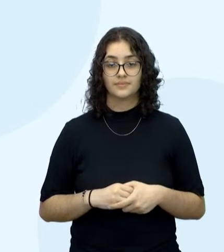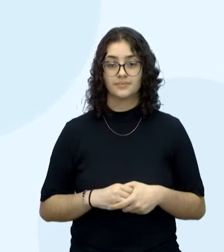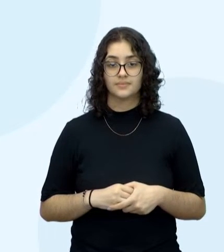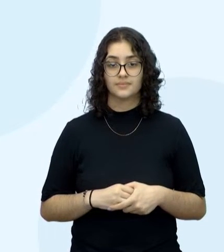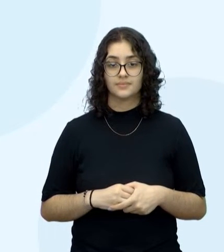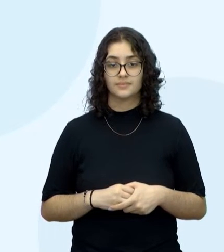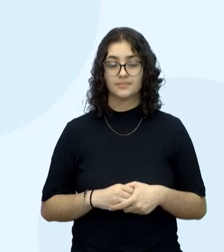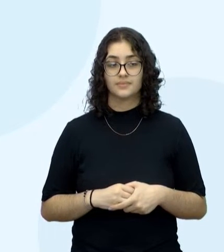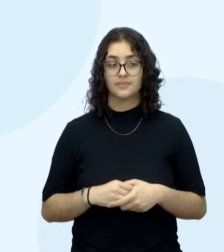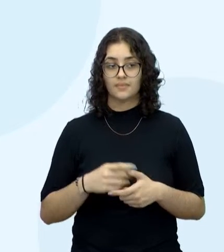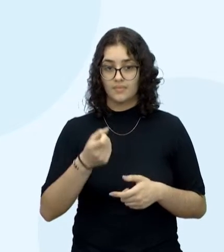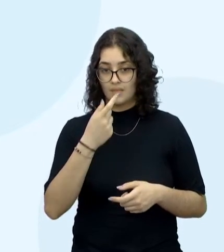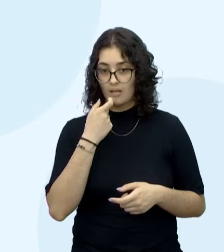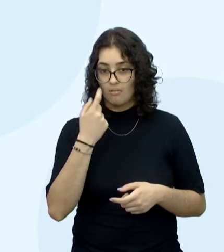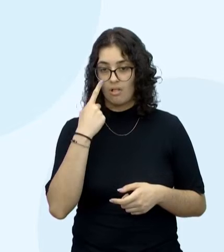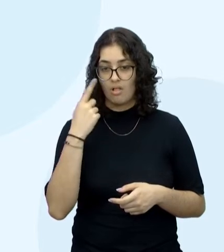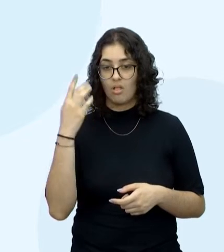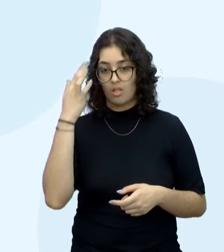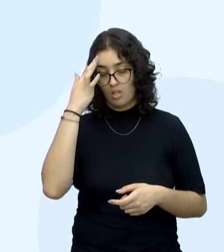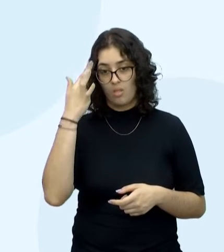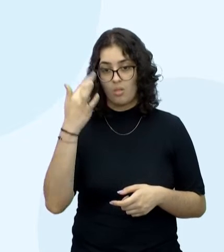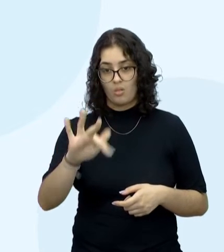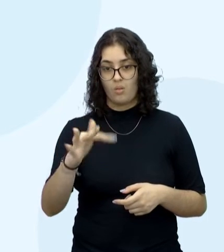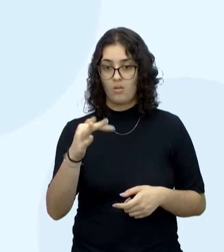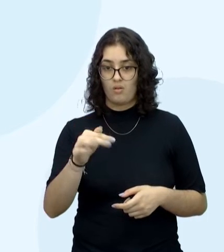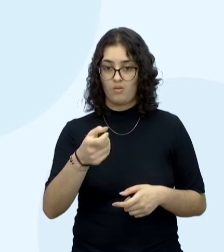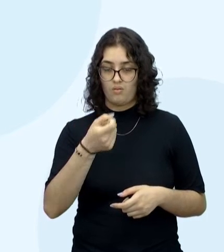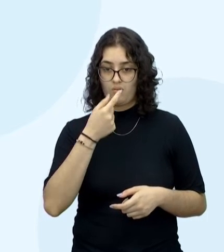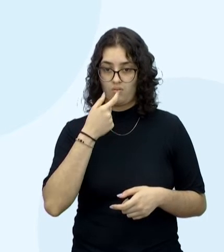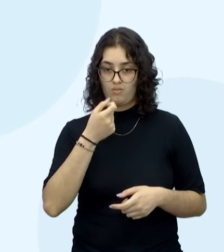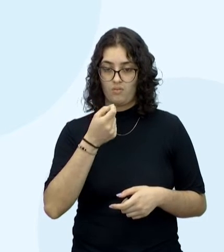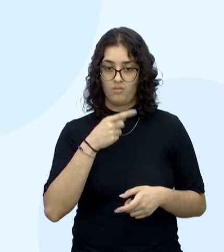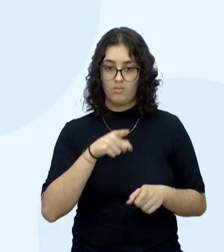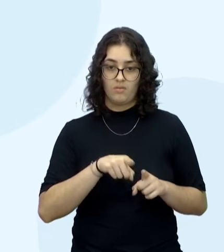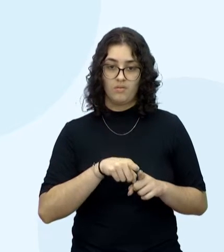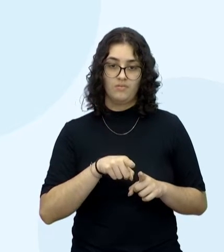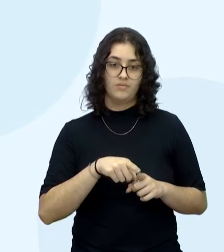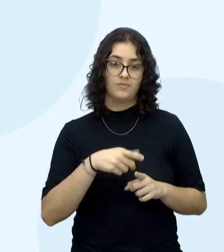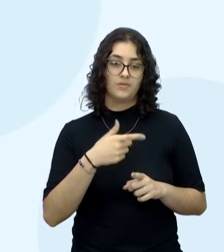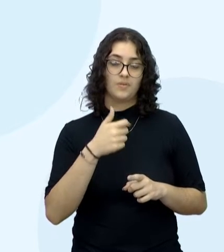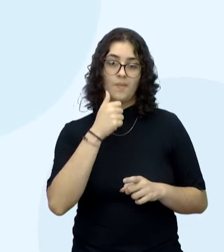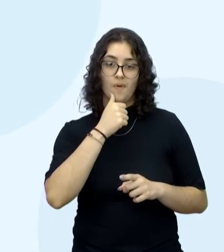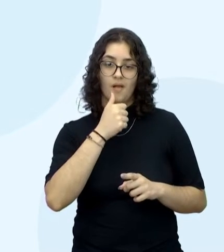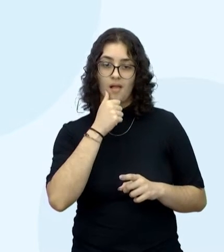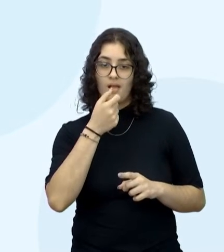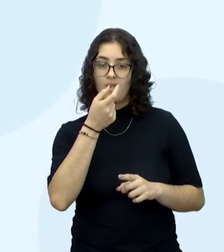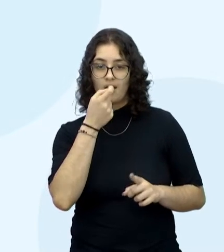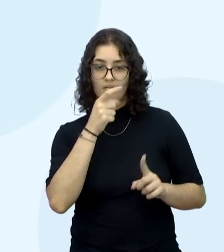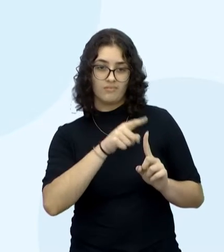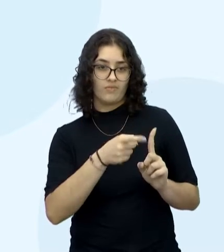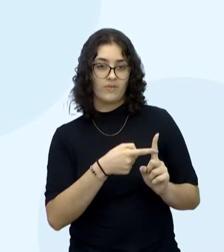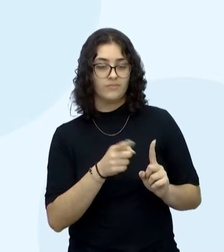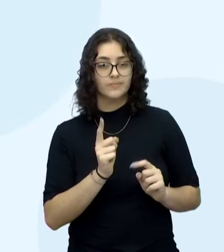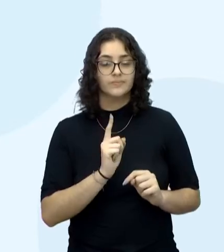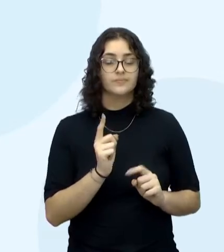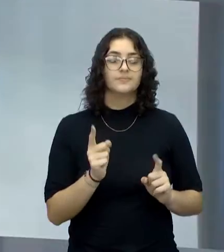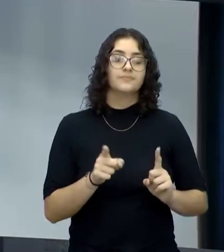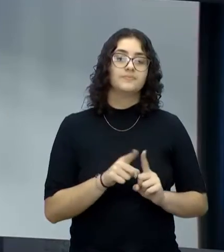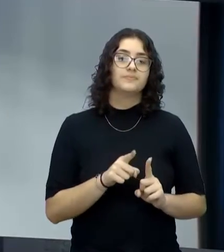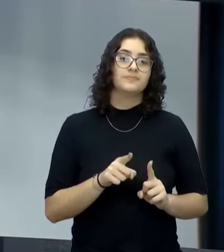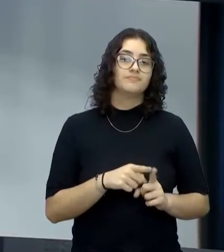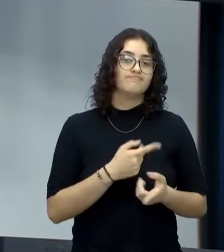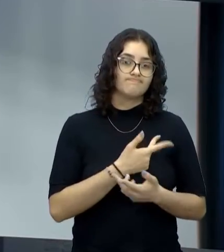Ou seja, aquele remédio para dor de cabeça que você tomou, anticoncepcional que as mulheres tomam,